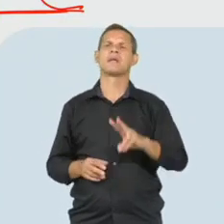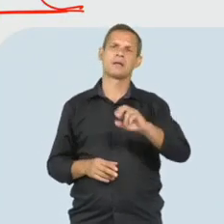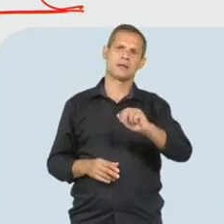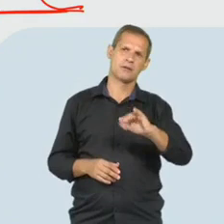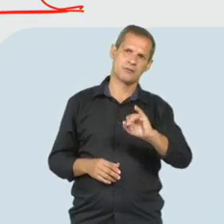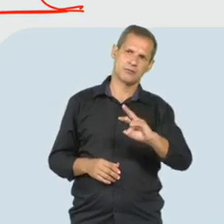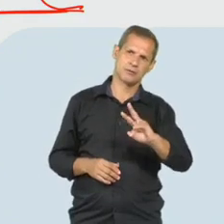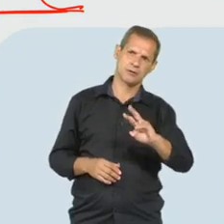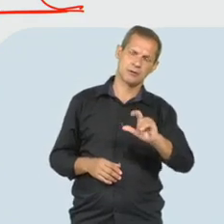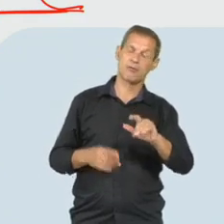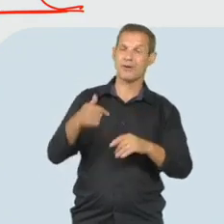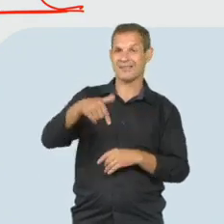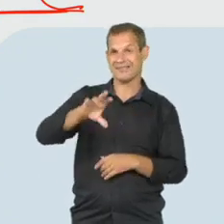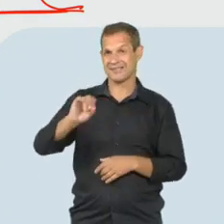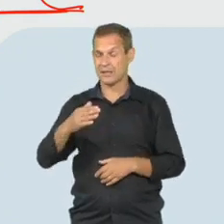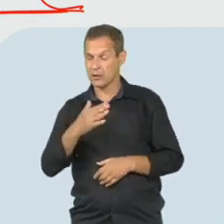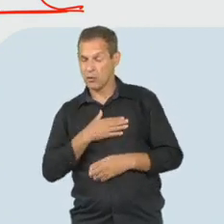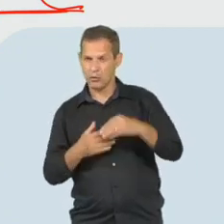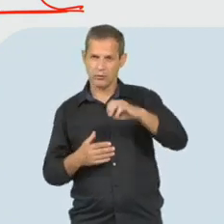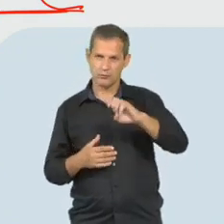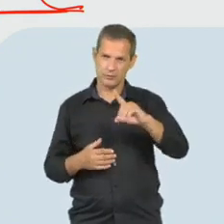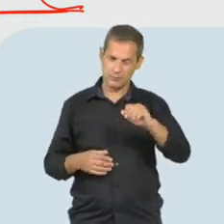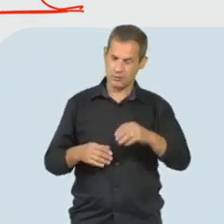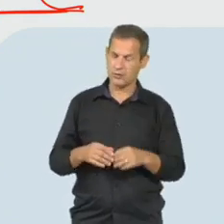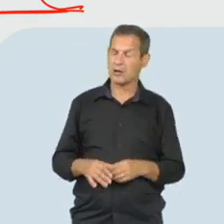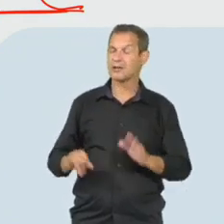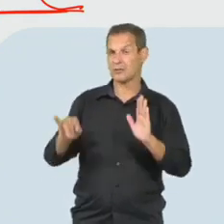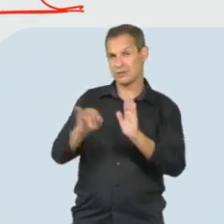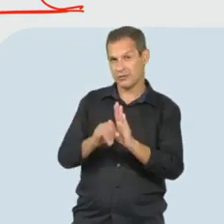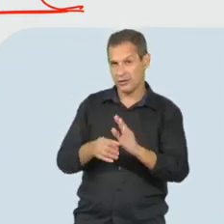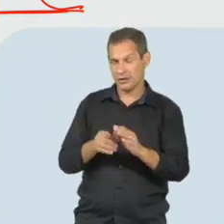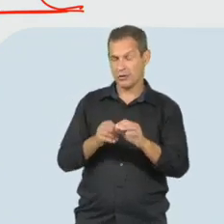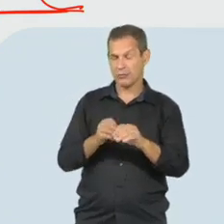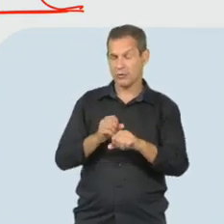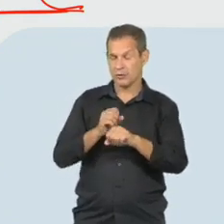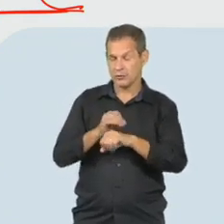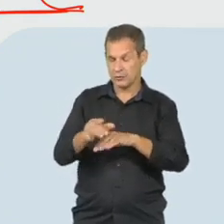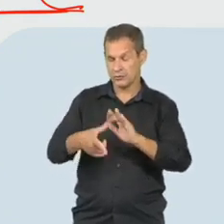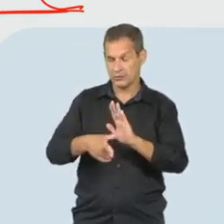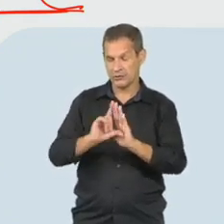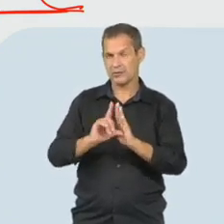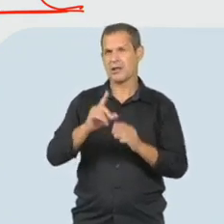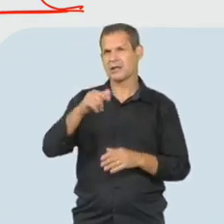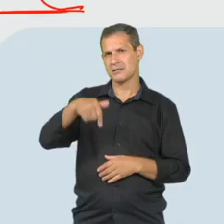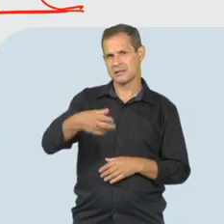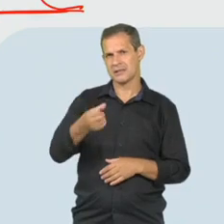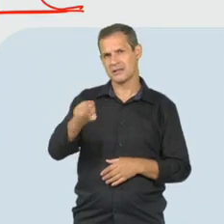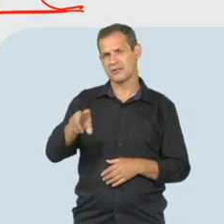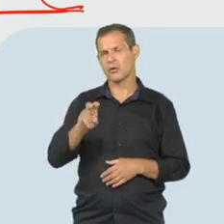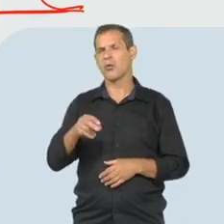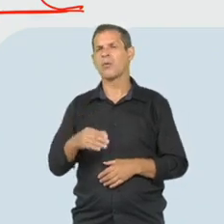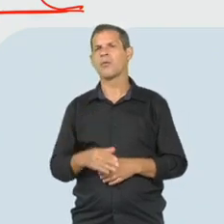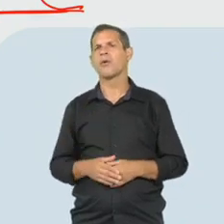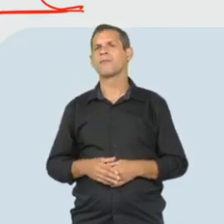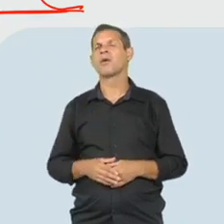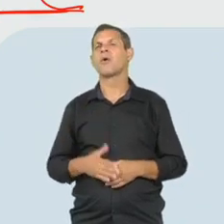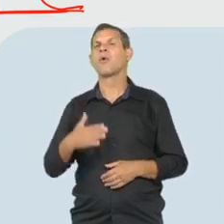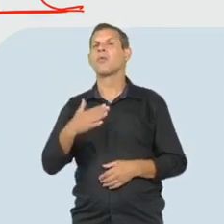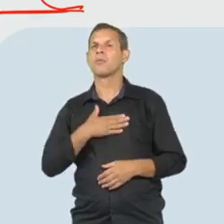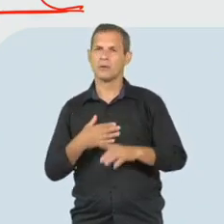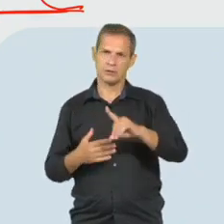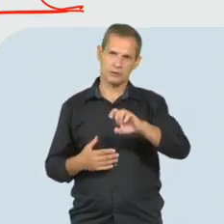é 70. E qual é a minha média? A gente acabou de ver no slide anterior, 76,05. E qual é o meu desvio padrão?